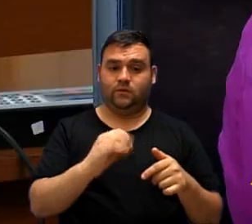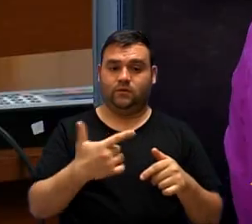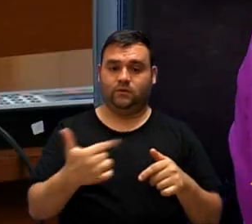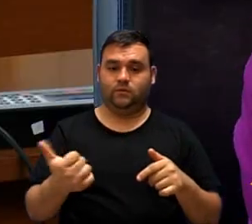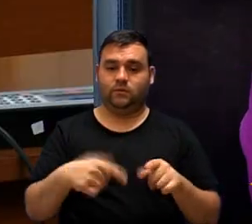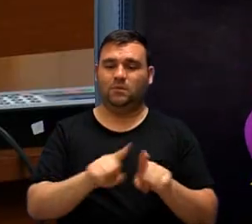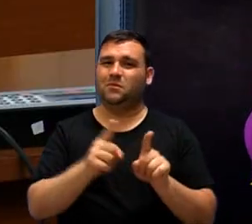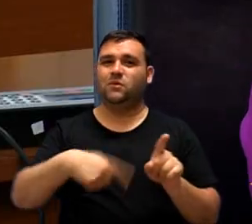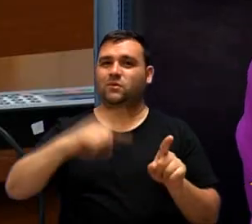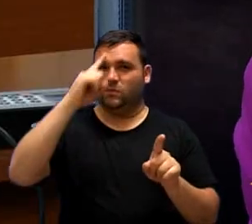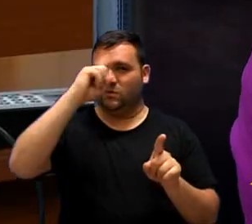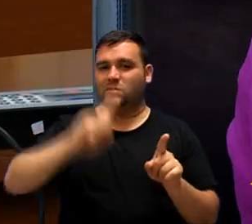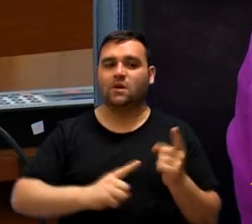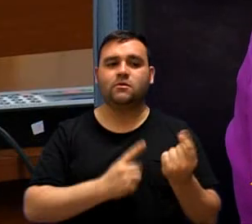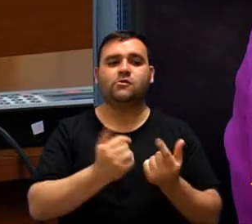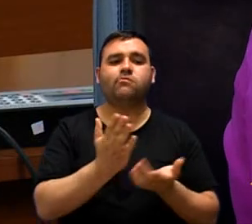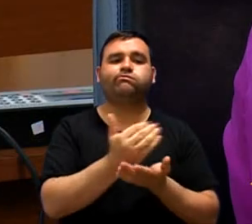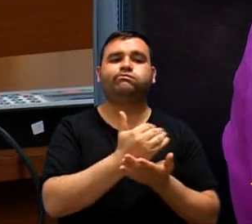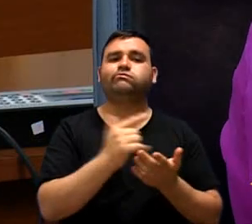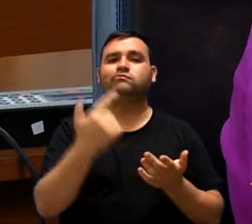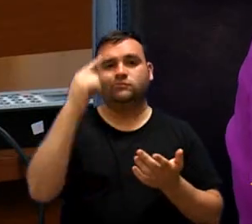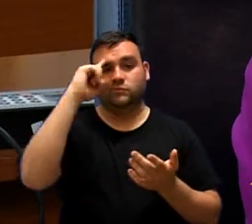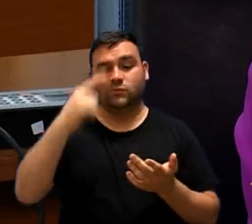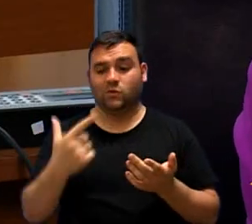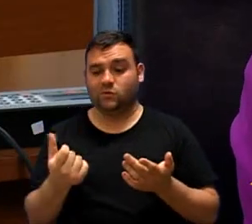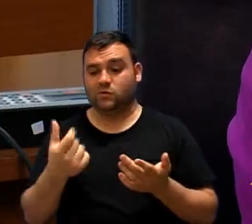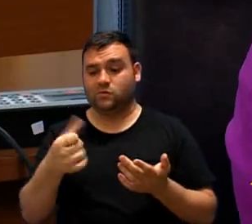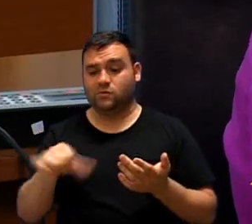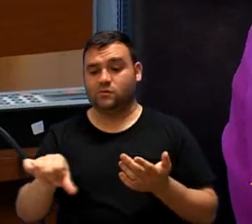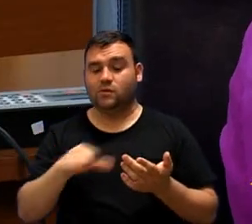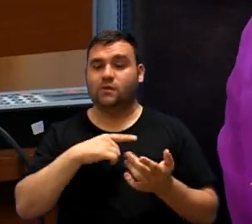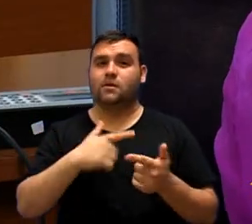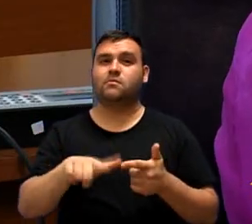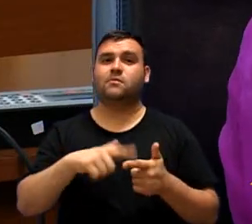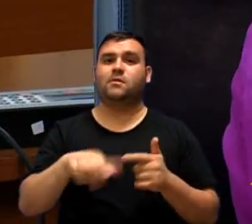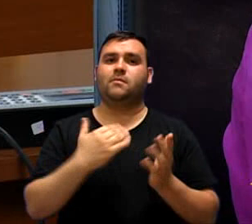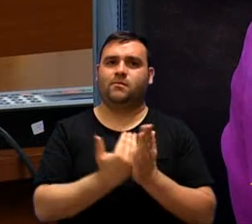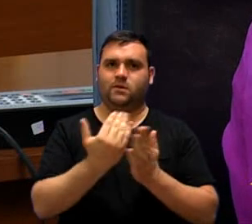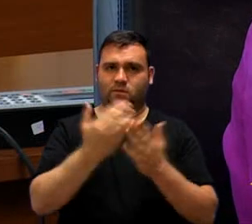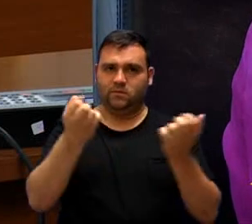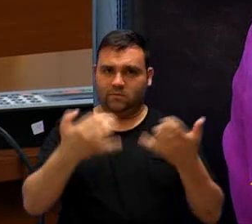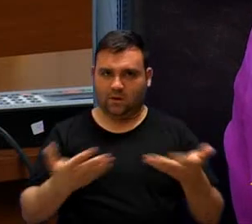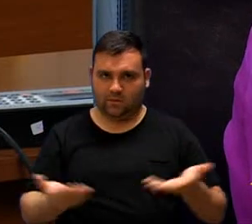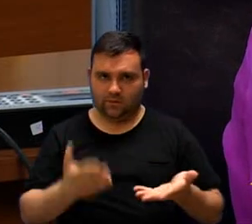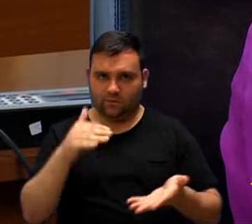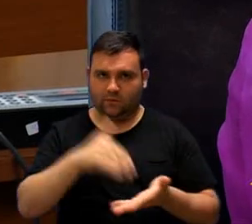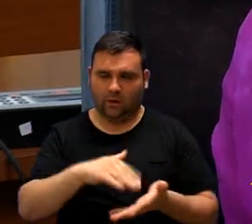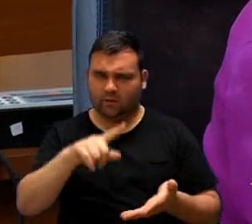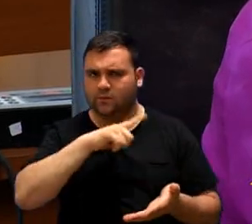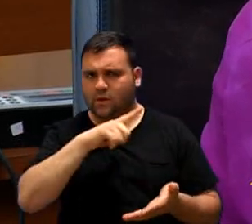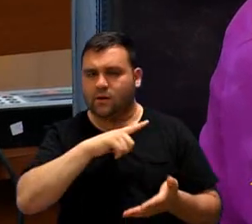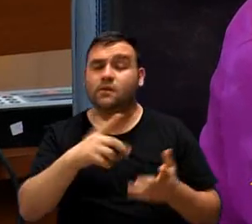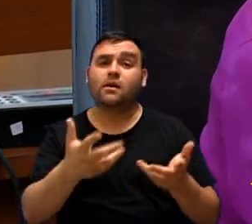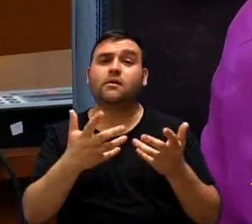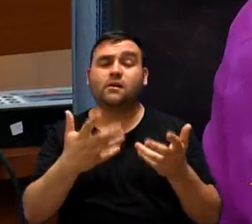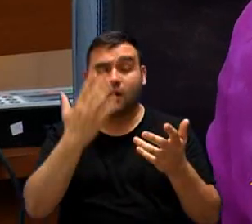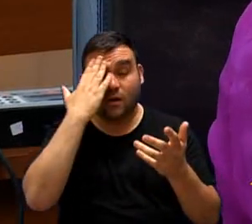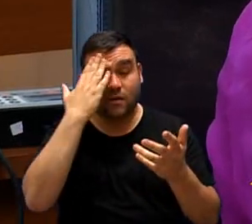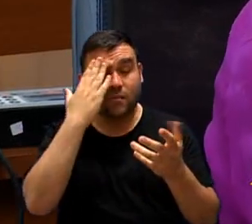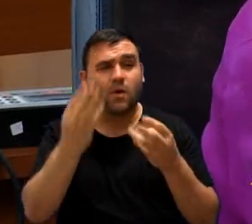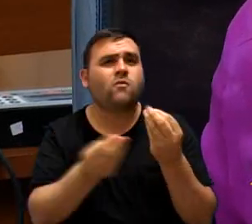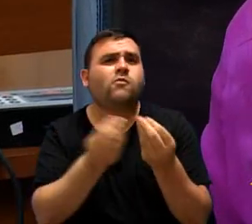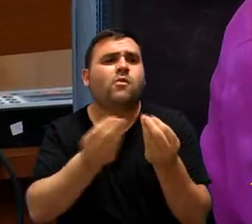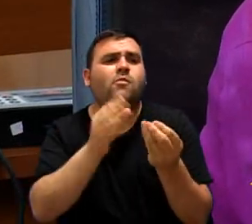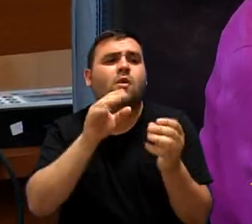a gente não sabe nem o quanto arrecadamos em 2019 e o furo que deu no orçamento. O senhor vai explicar isso ao final? Eu gostaria de saber como é que nós